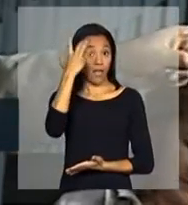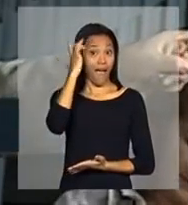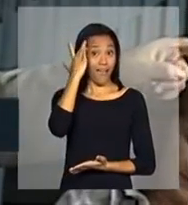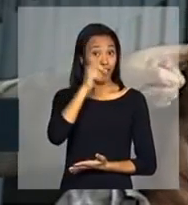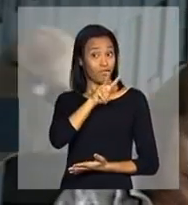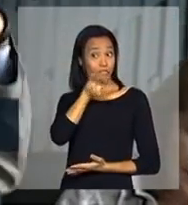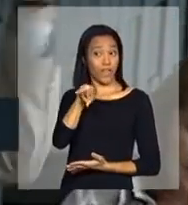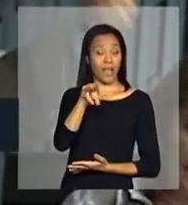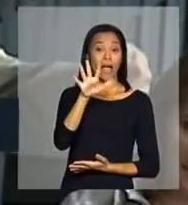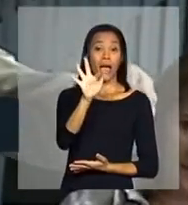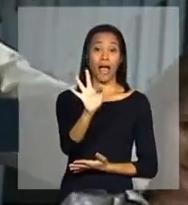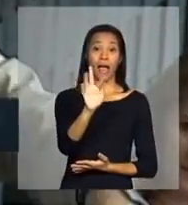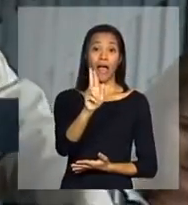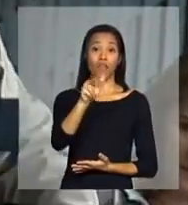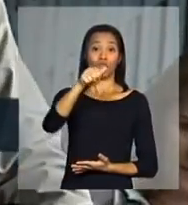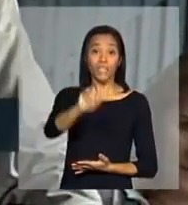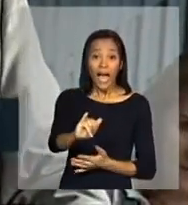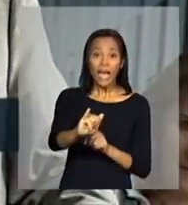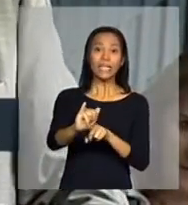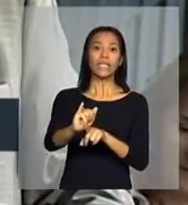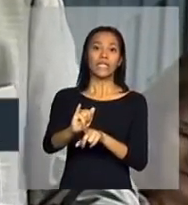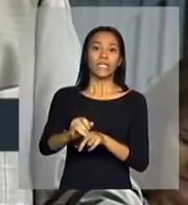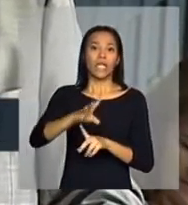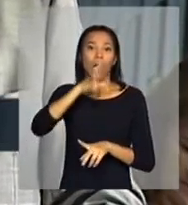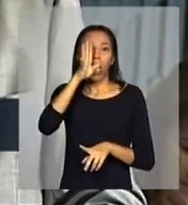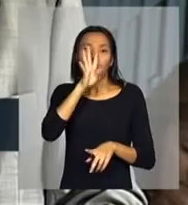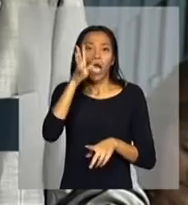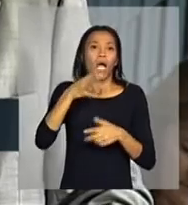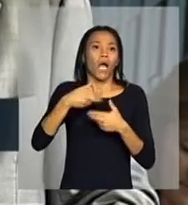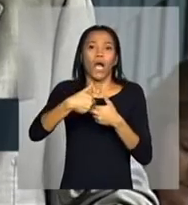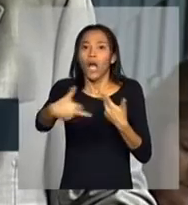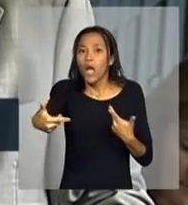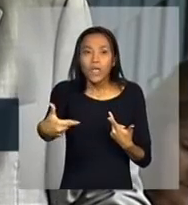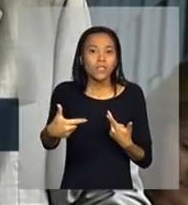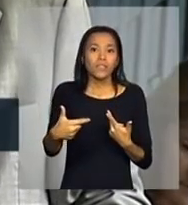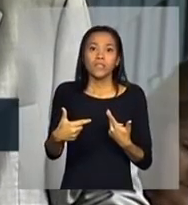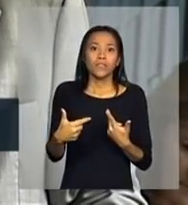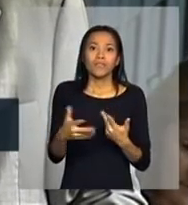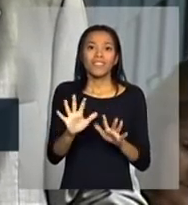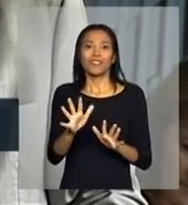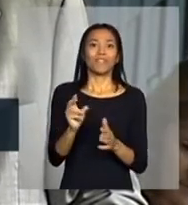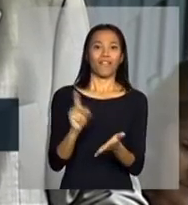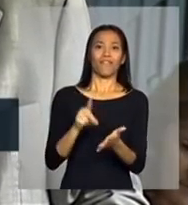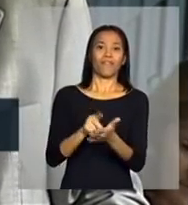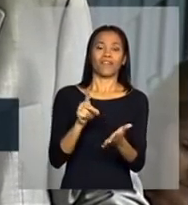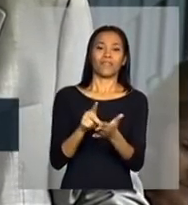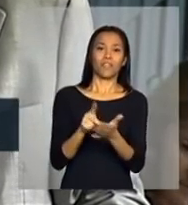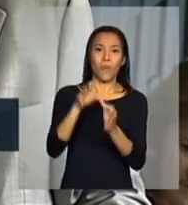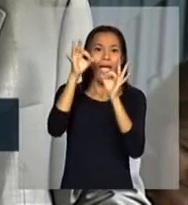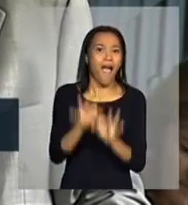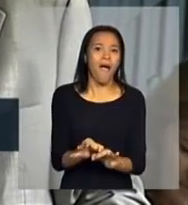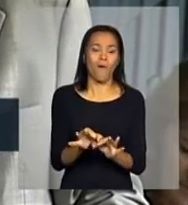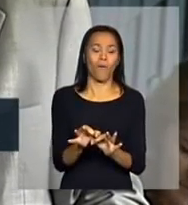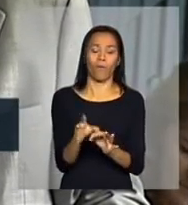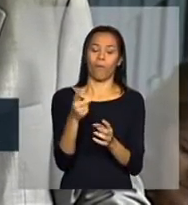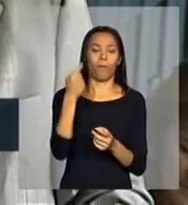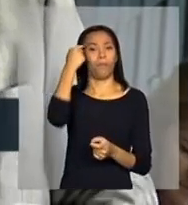FUNAI exacerba na defesa dos povos indígenas, que age de forma truculenta contra direitos outros da